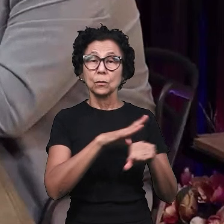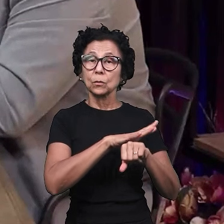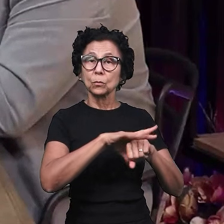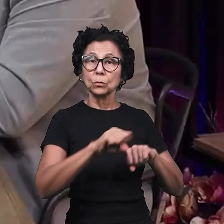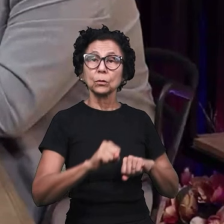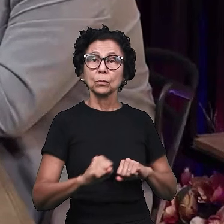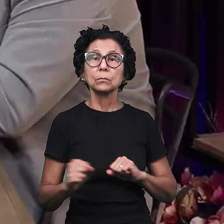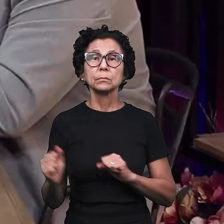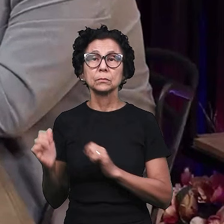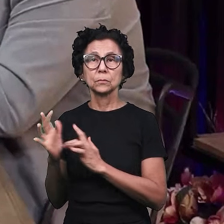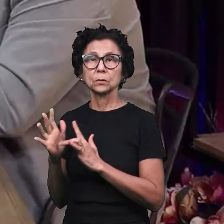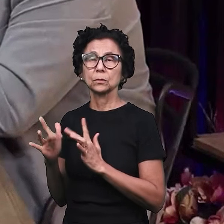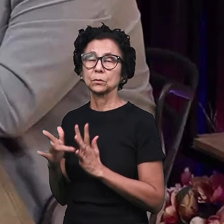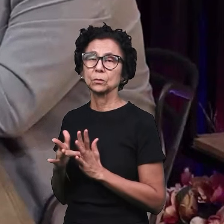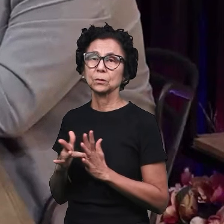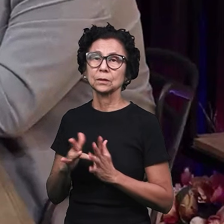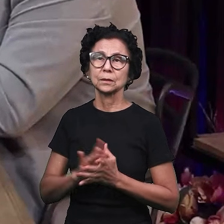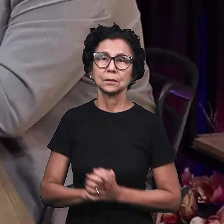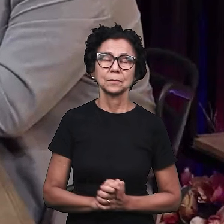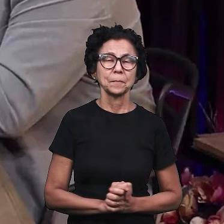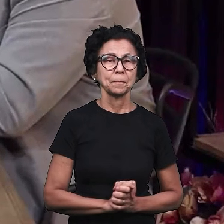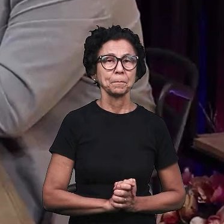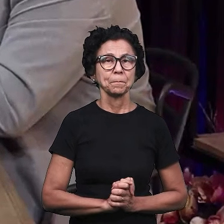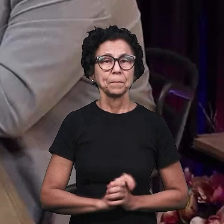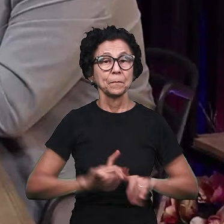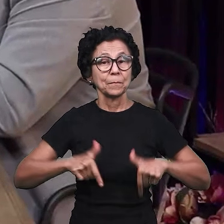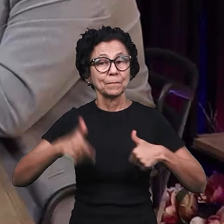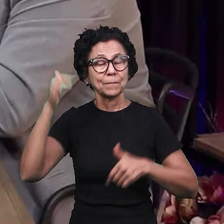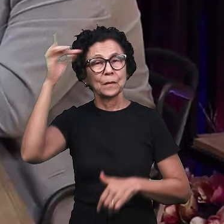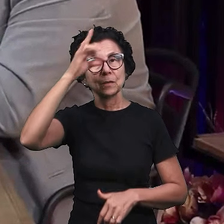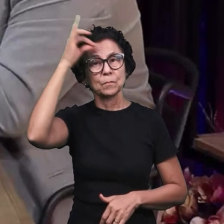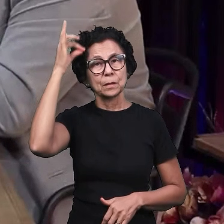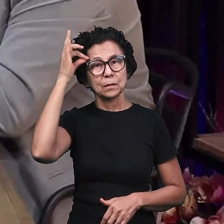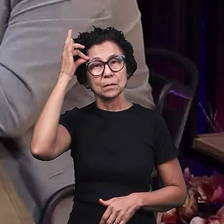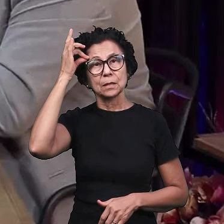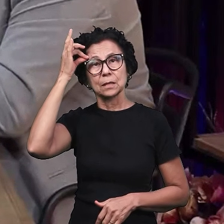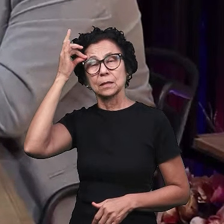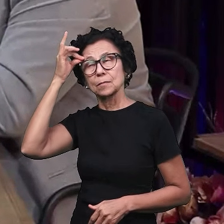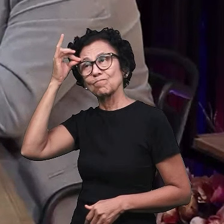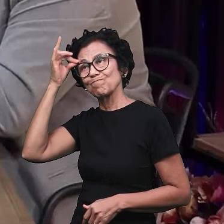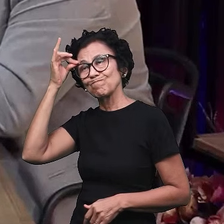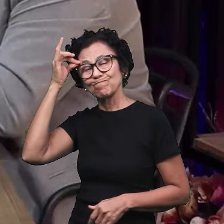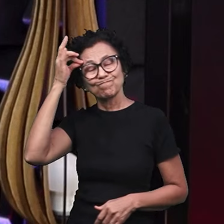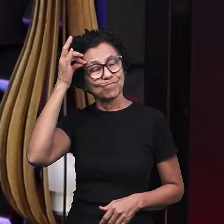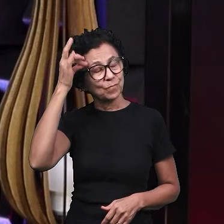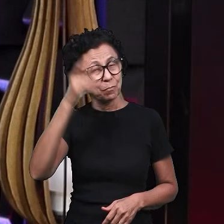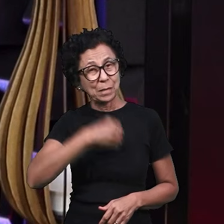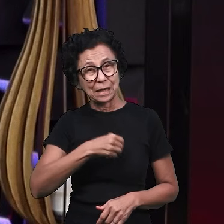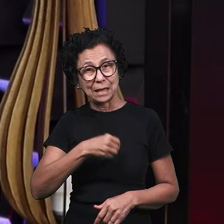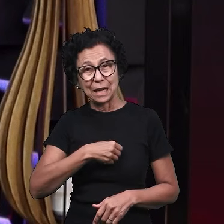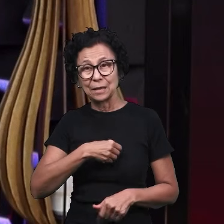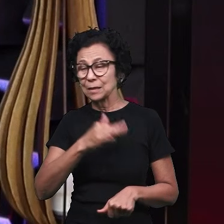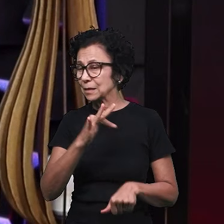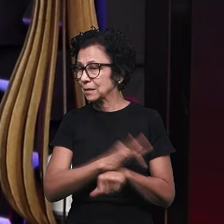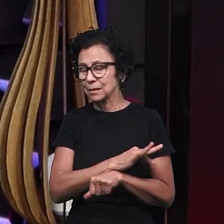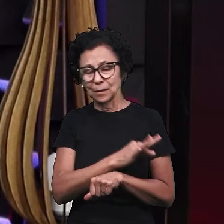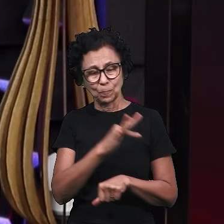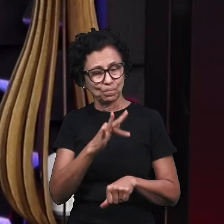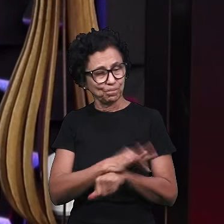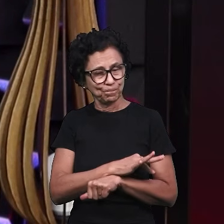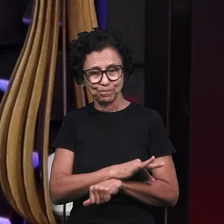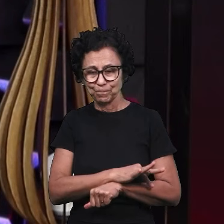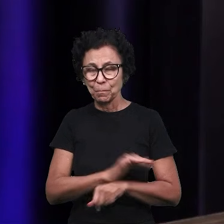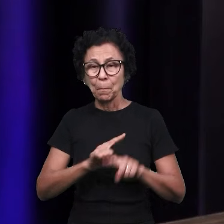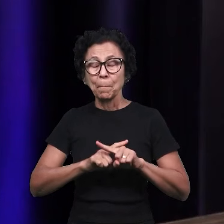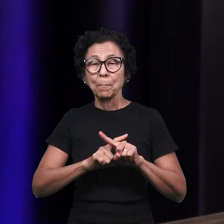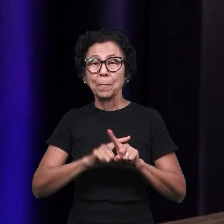a todos. Então, essa é a ação do Espírito Santo. O Senhor, como você disse, ele não tolera o